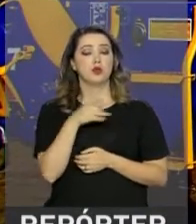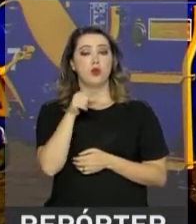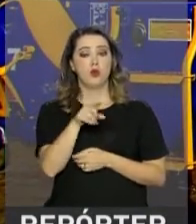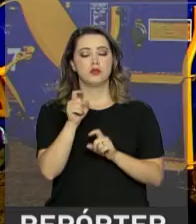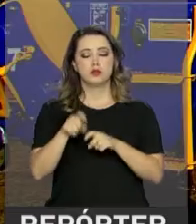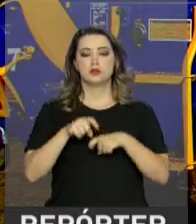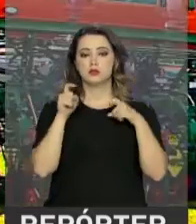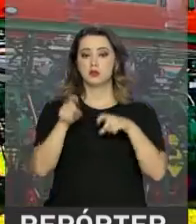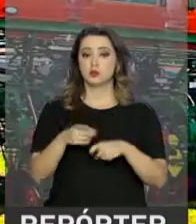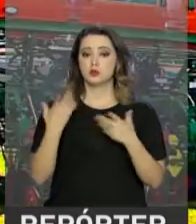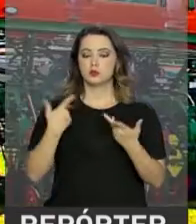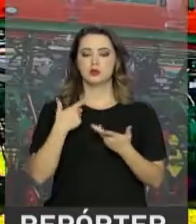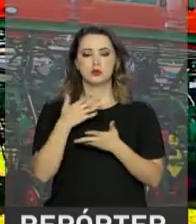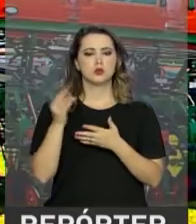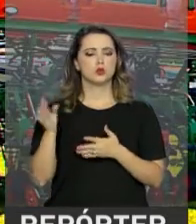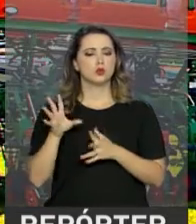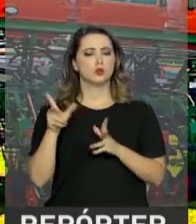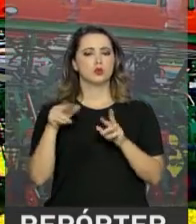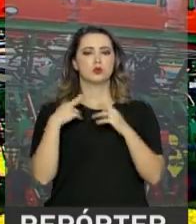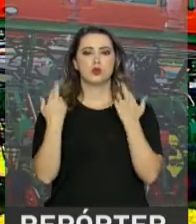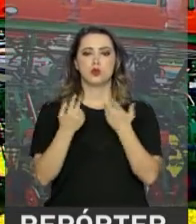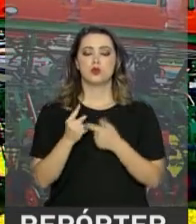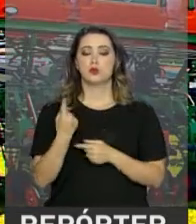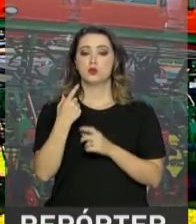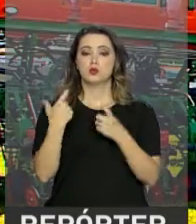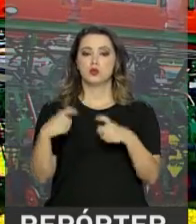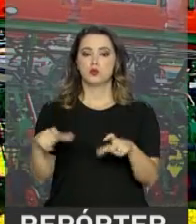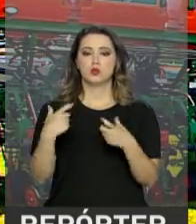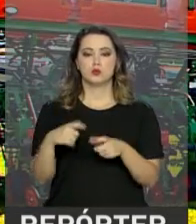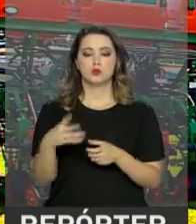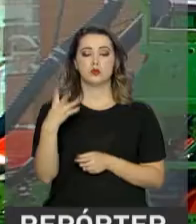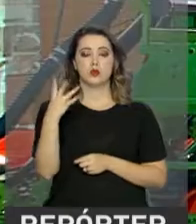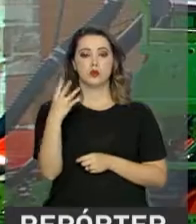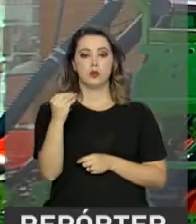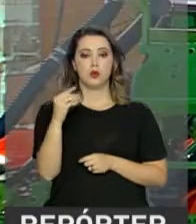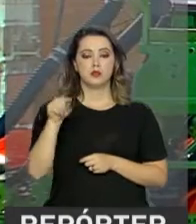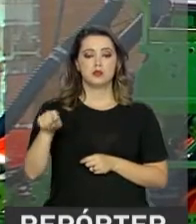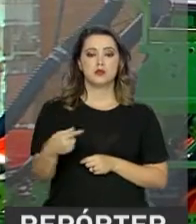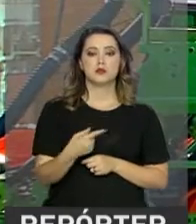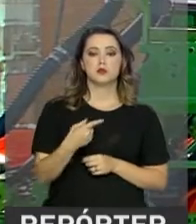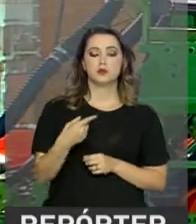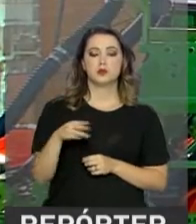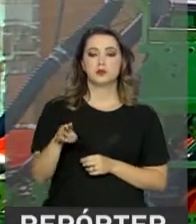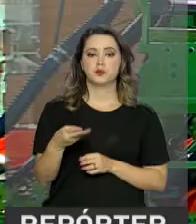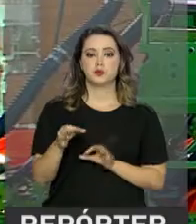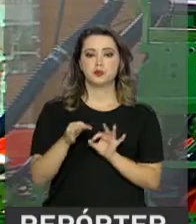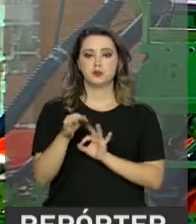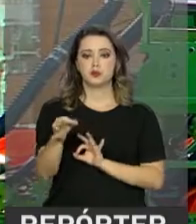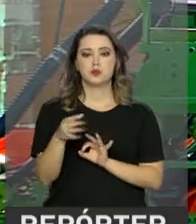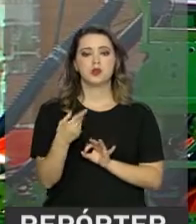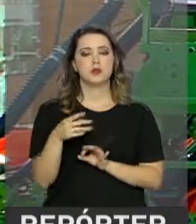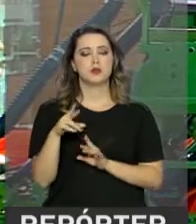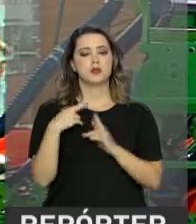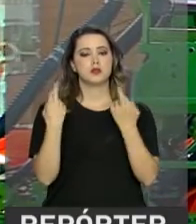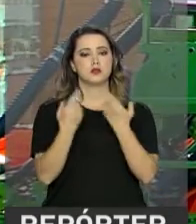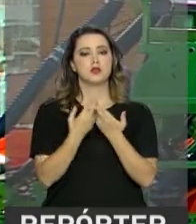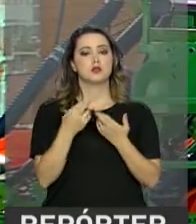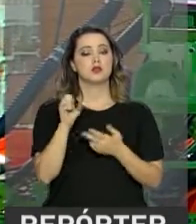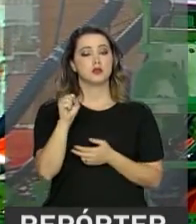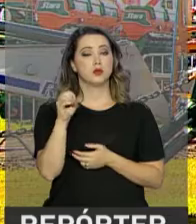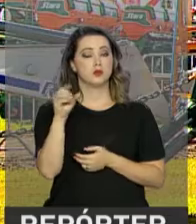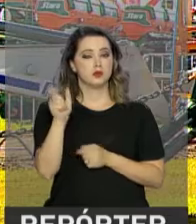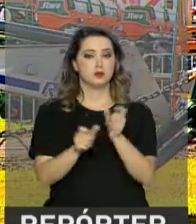em um único lugar? Os 400 mil metros quadrados da AgriShow reúnem 800 expositores brasileiros